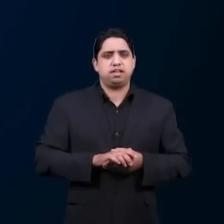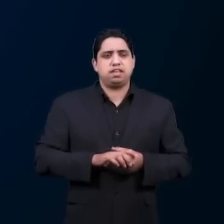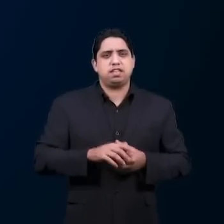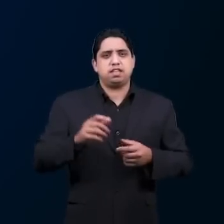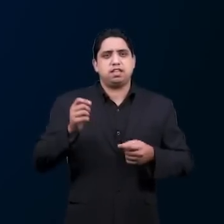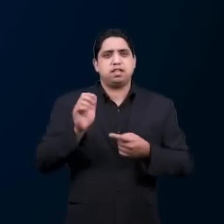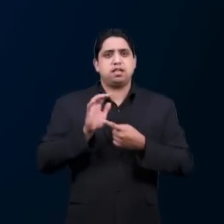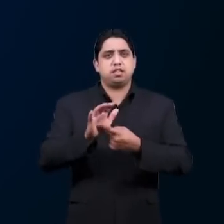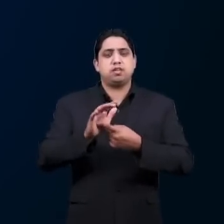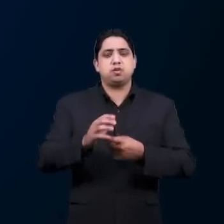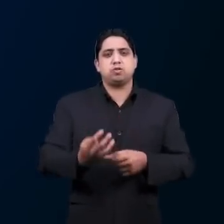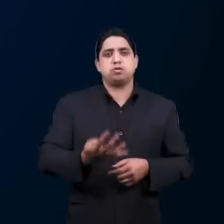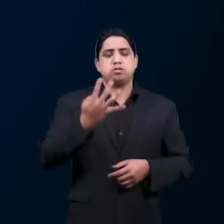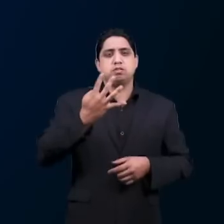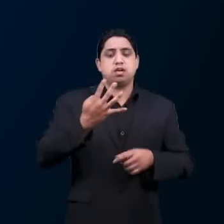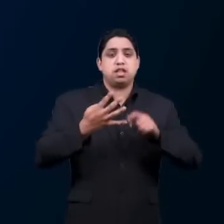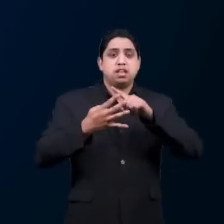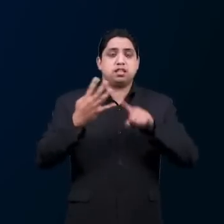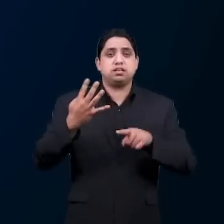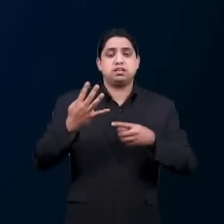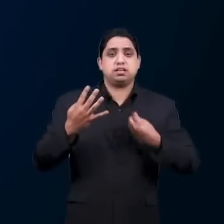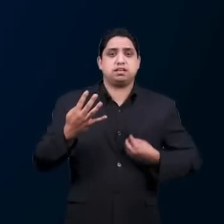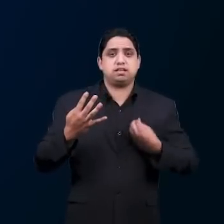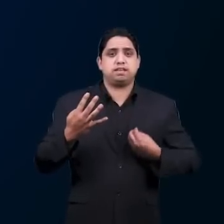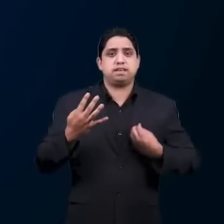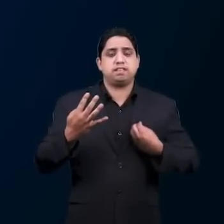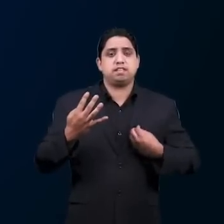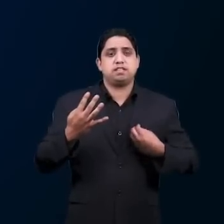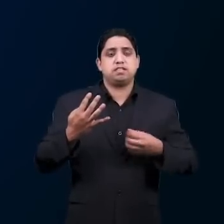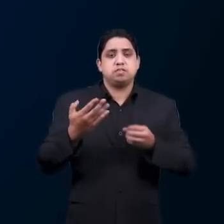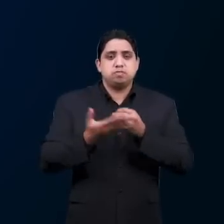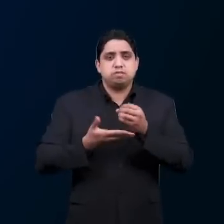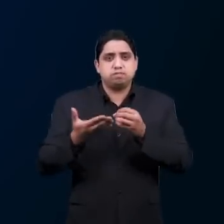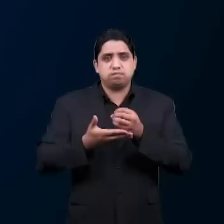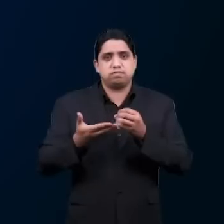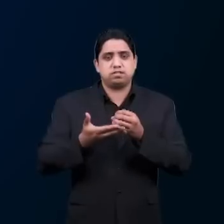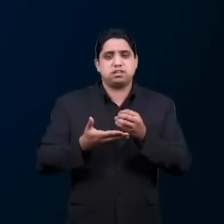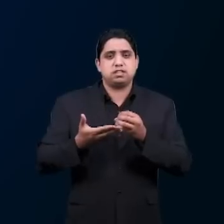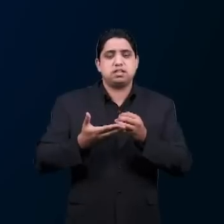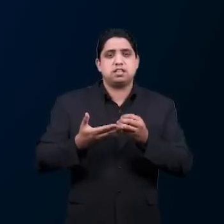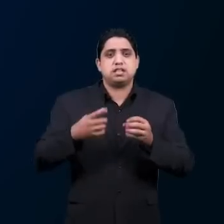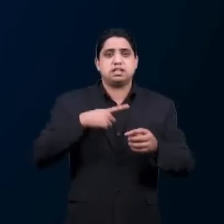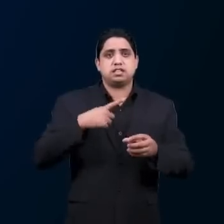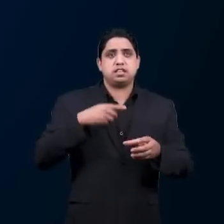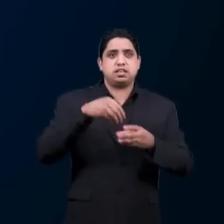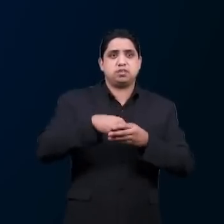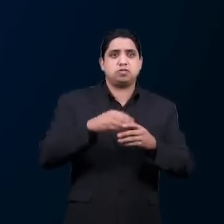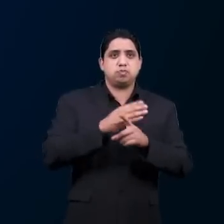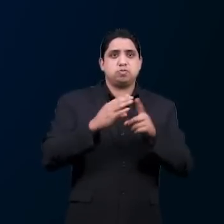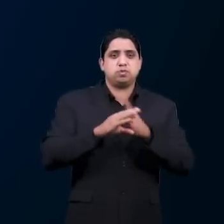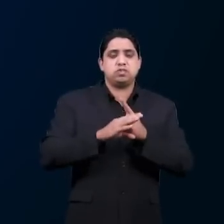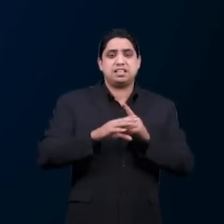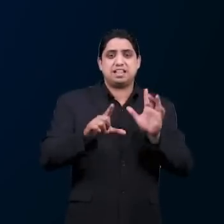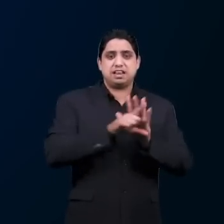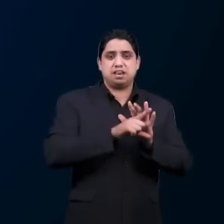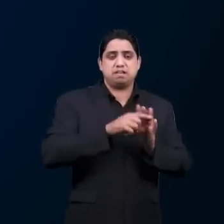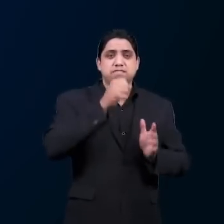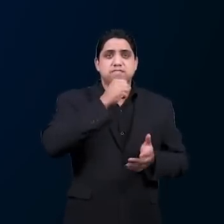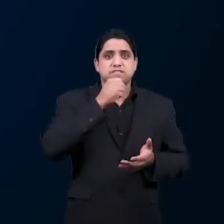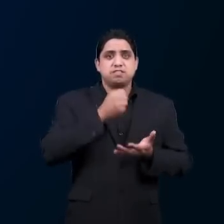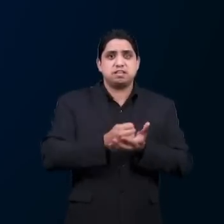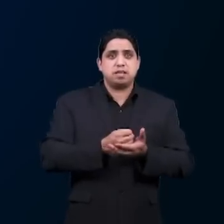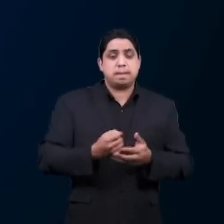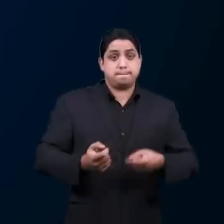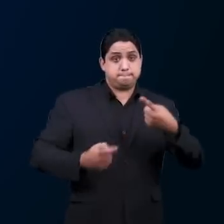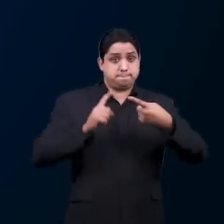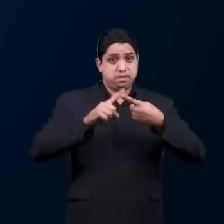assim, cite os 4 elementos que fazem parte como fundamentos na cerimônia do culto da lei no Velho Testamento. Então, o